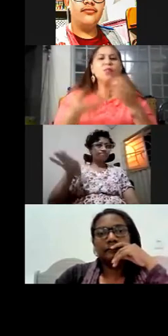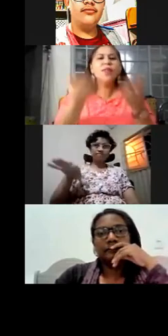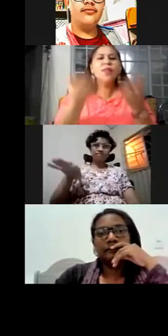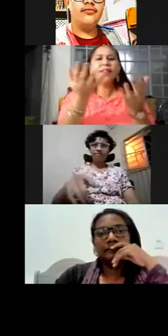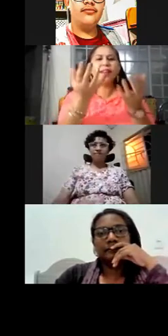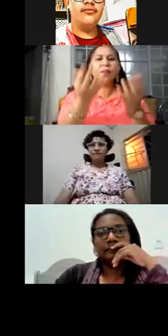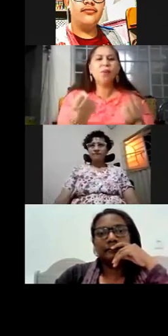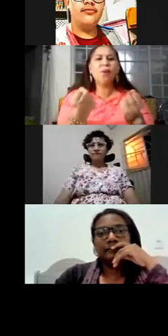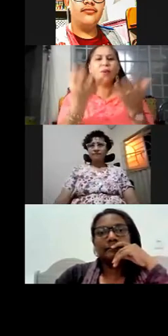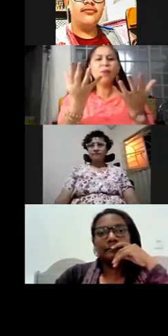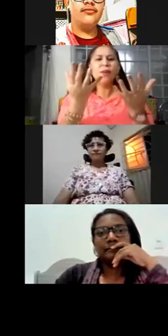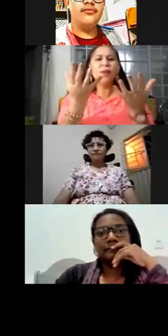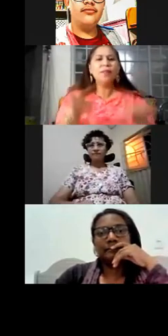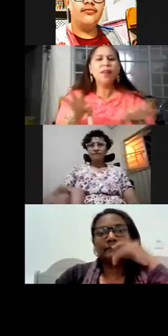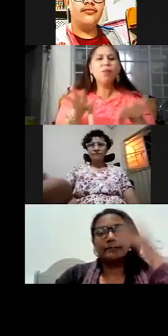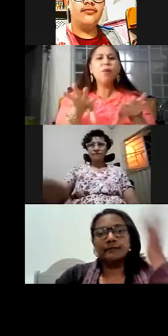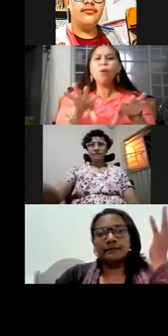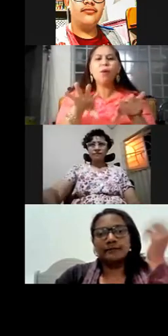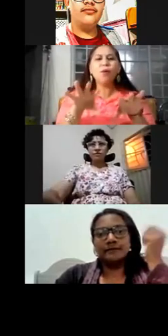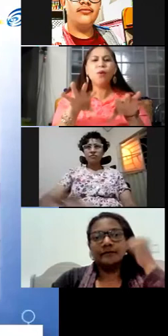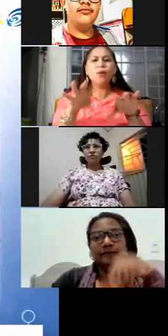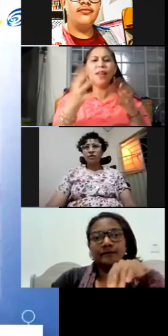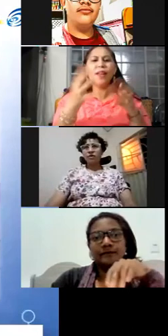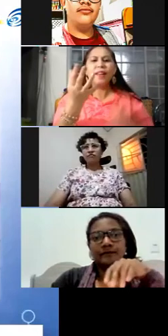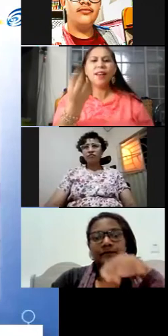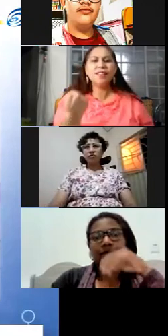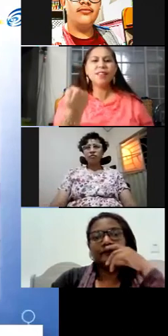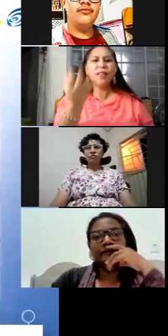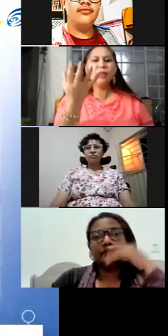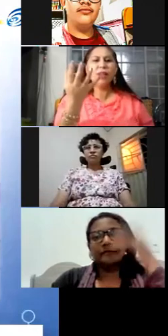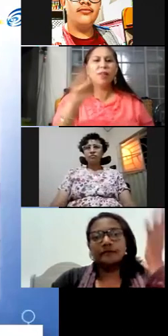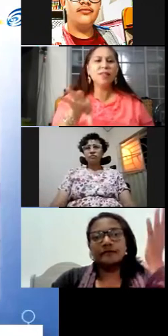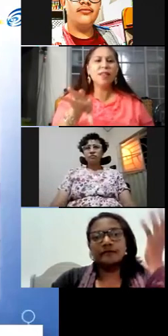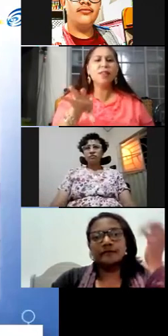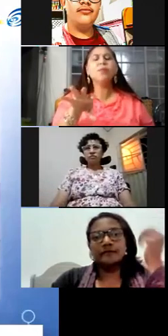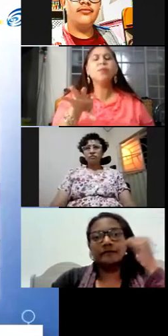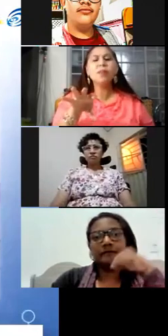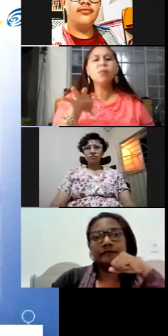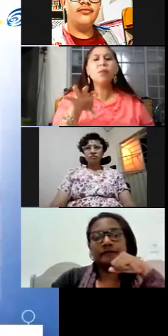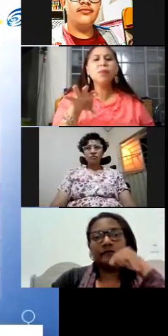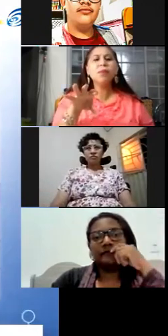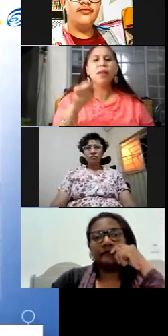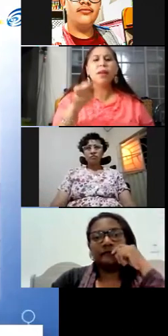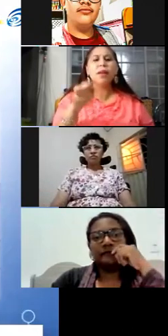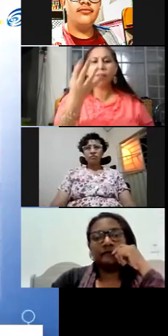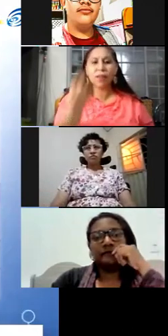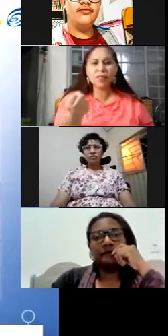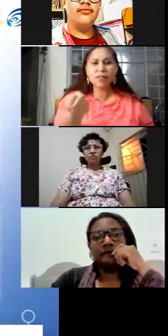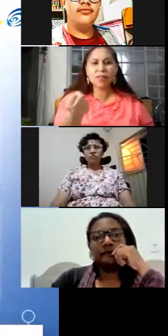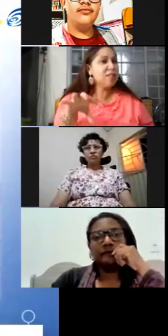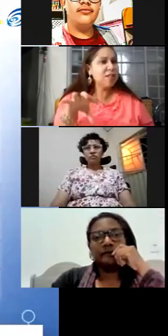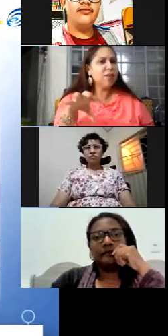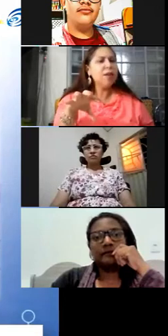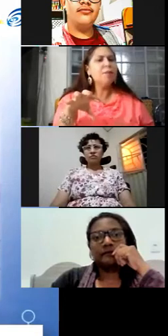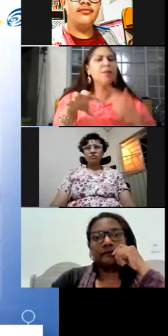Isso, Rita. Concordo, não concordo, né? Aceito, não aceito. Pode ser com a mão também. Então, eu aceito, eu